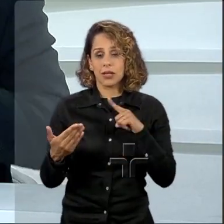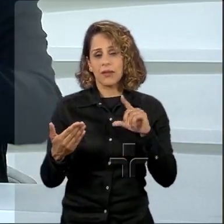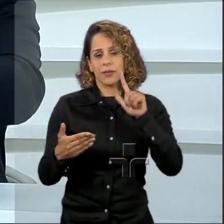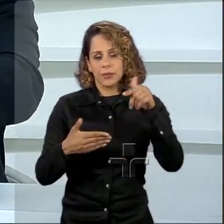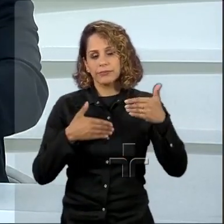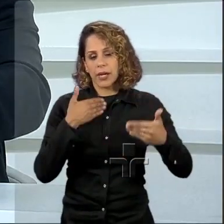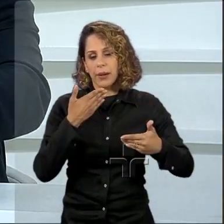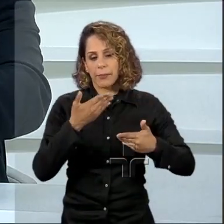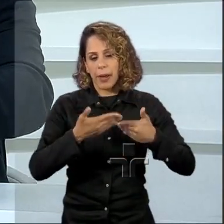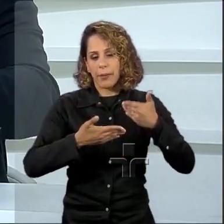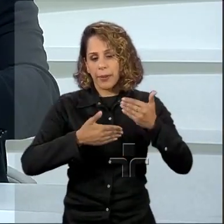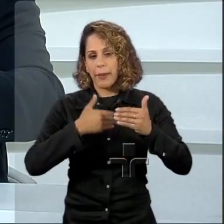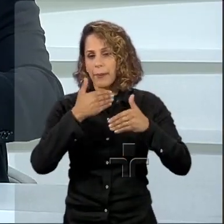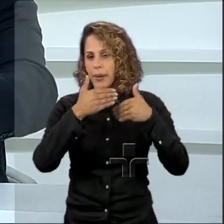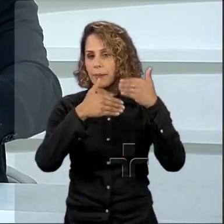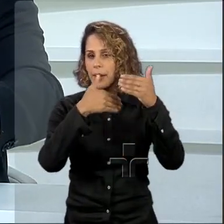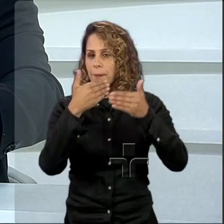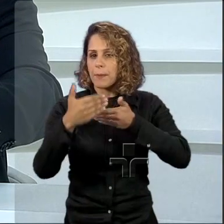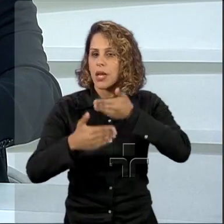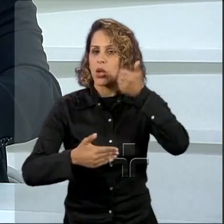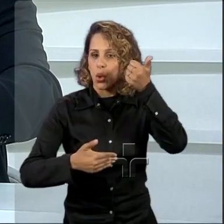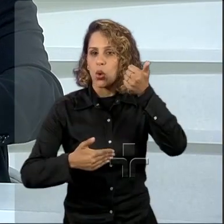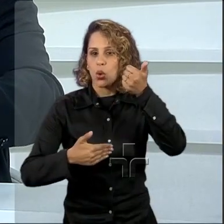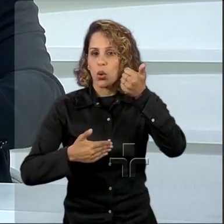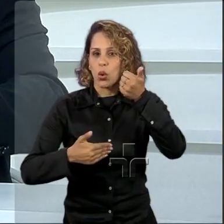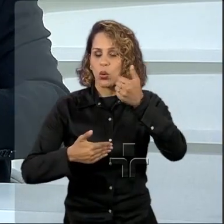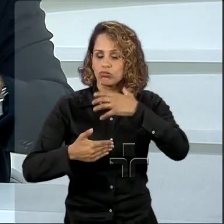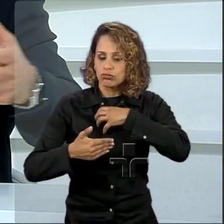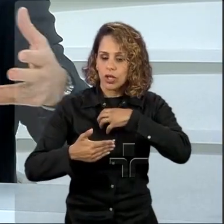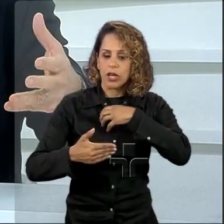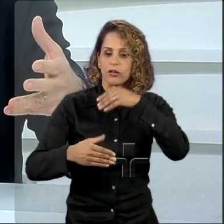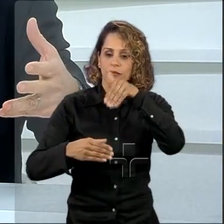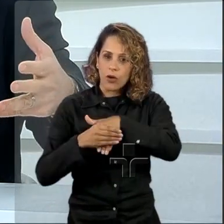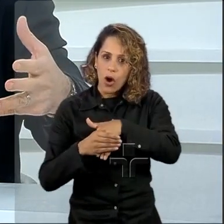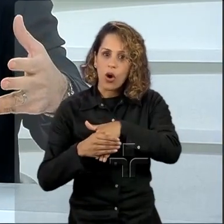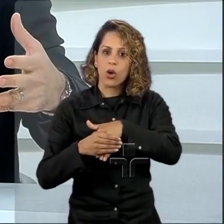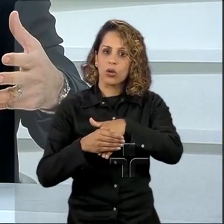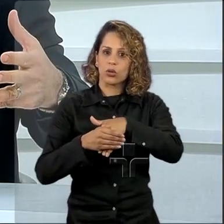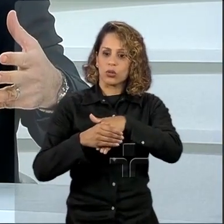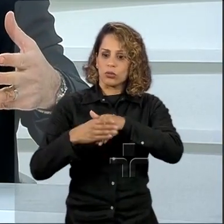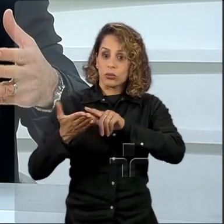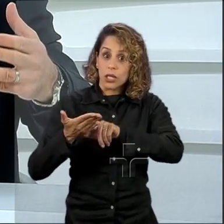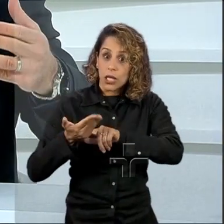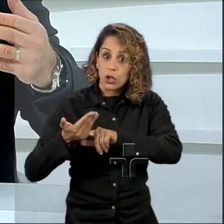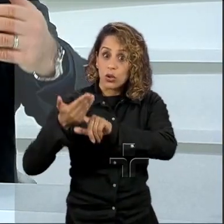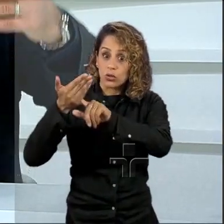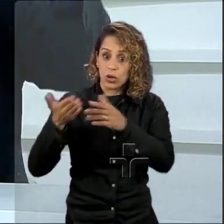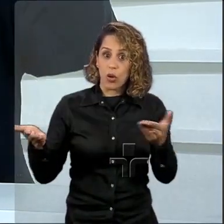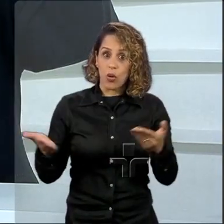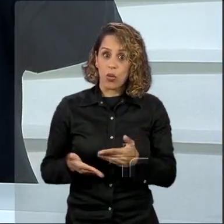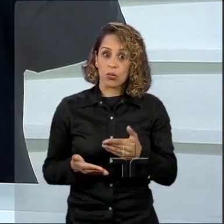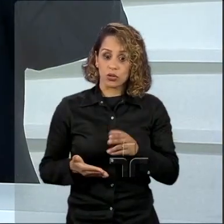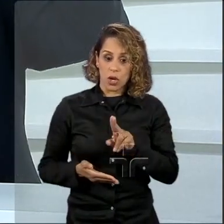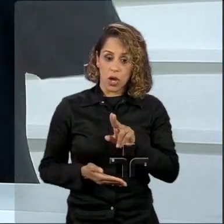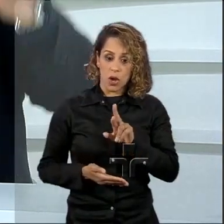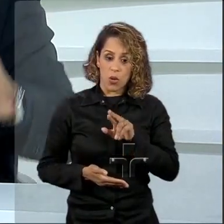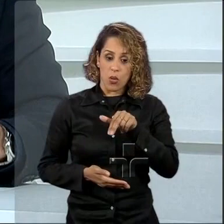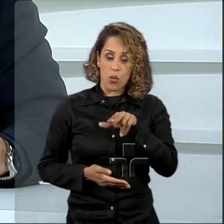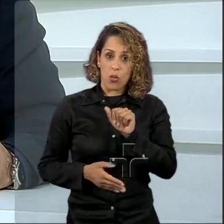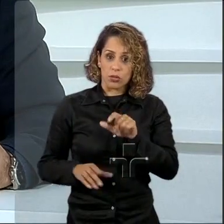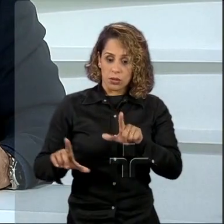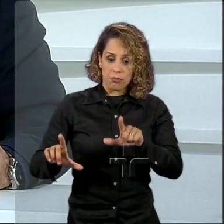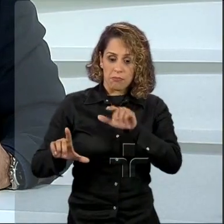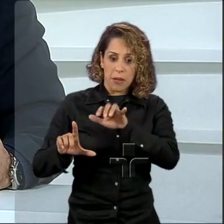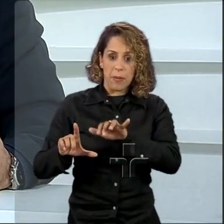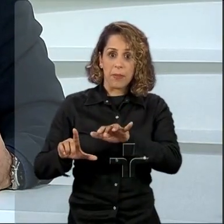processo do ponto de vista do procedimento de votação. A gente chega ao momento da urna eletrônica, que inclusive faz